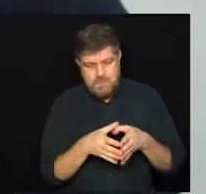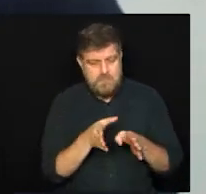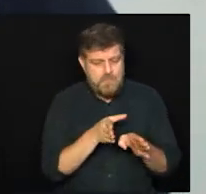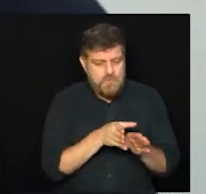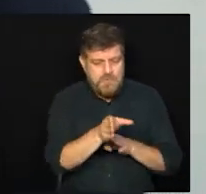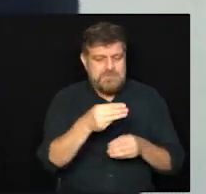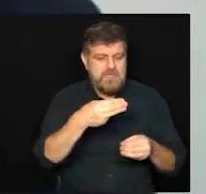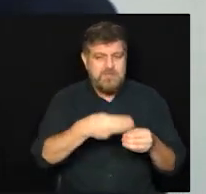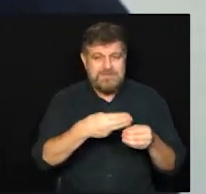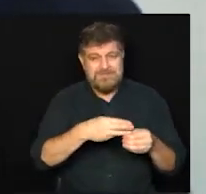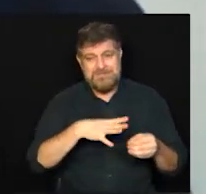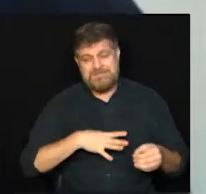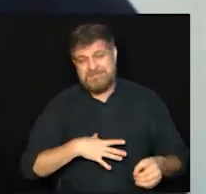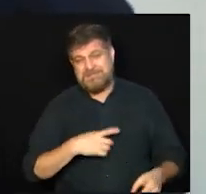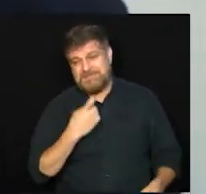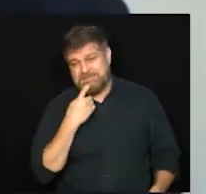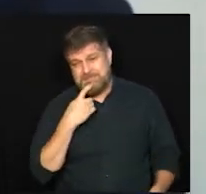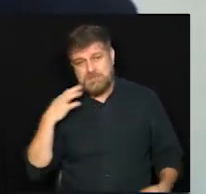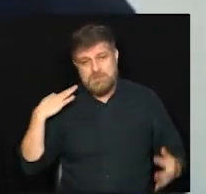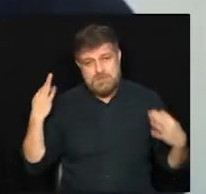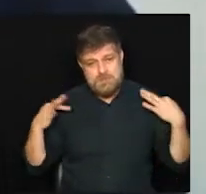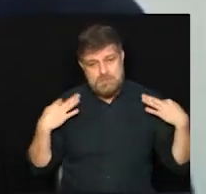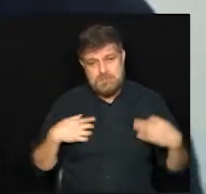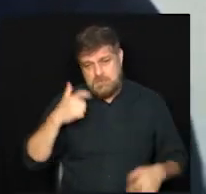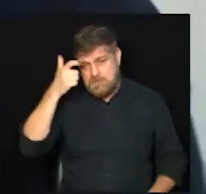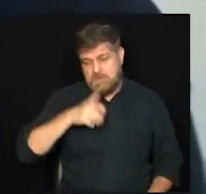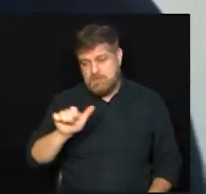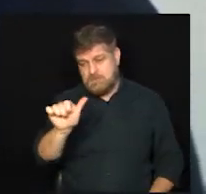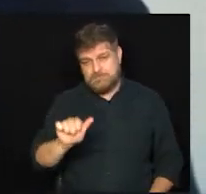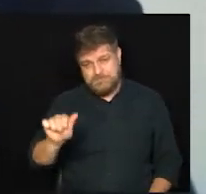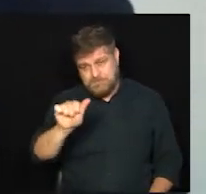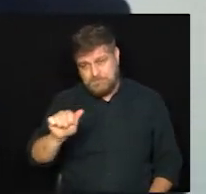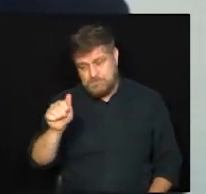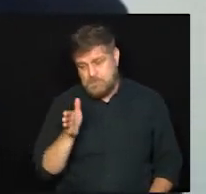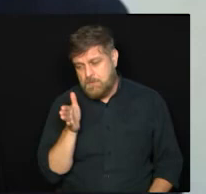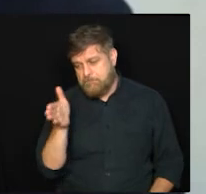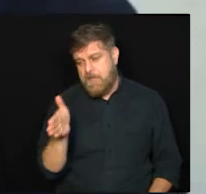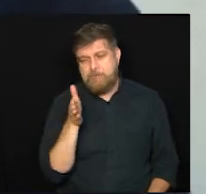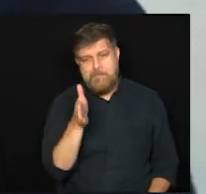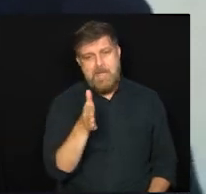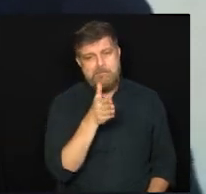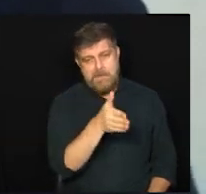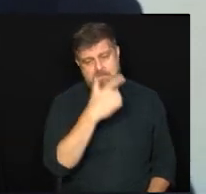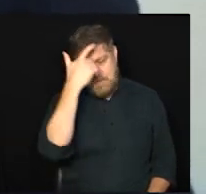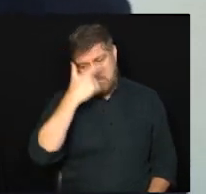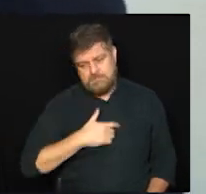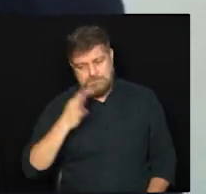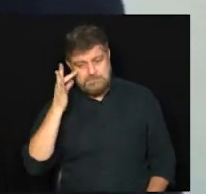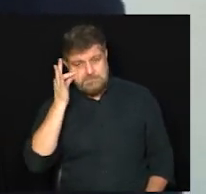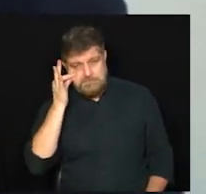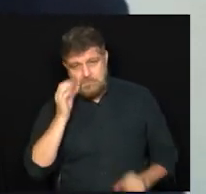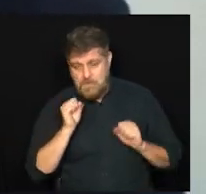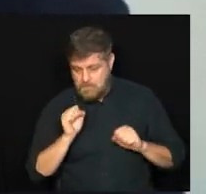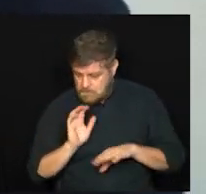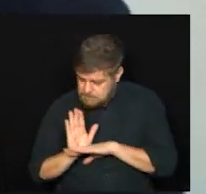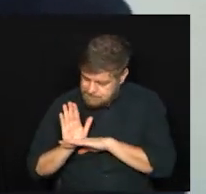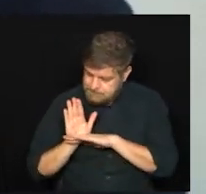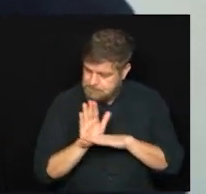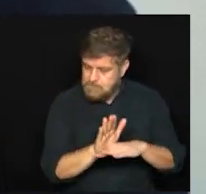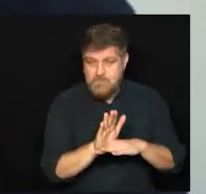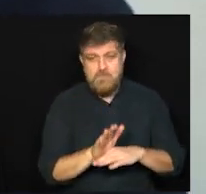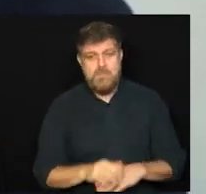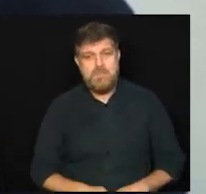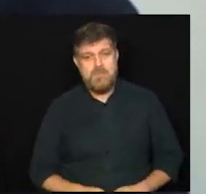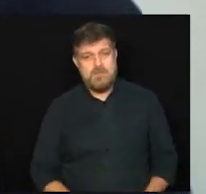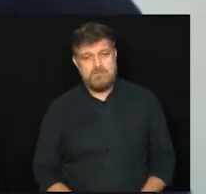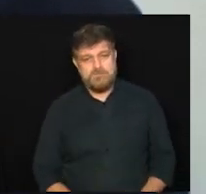Turismo, estou em algumas entidades, entre elas a Associação Brasileira da Indústria de Hotéis. Então, fico à disposição aí de todos,